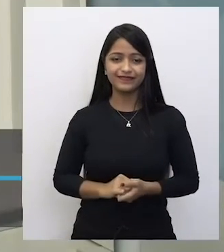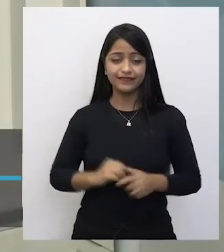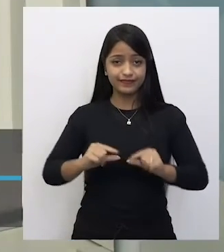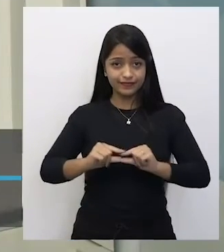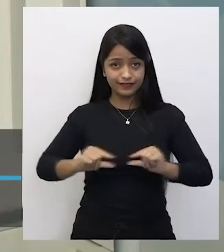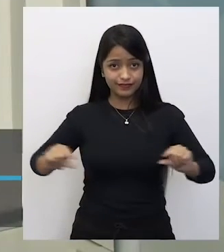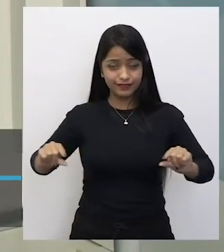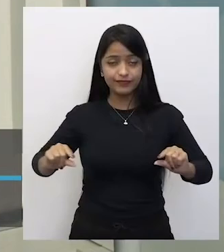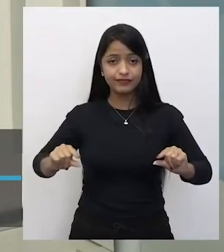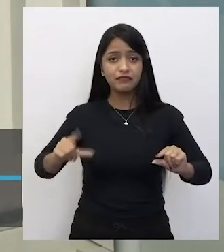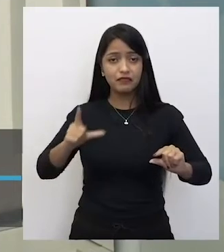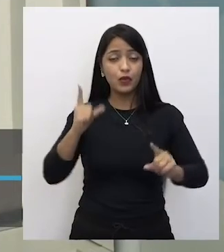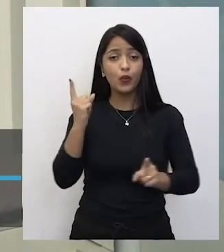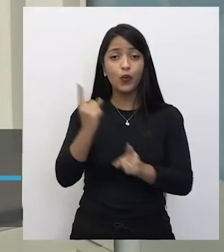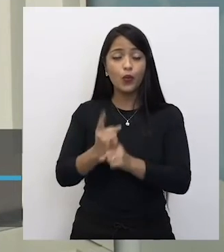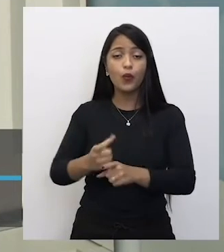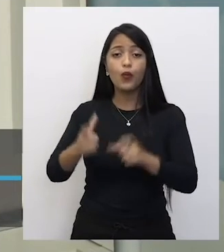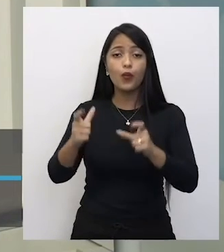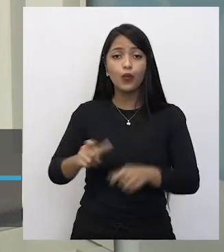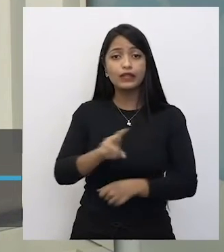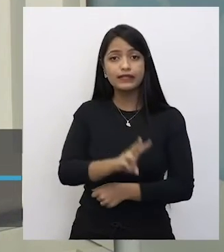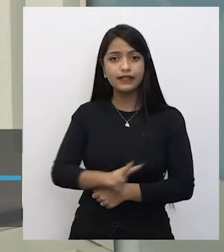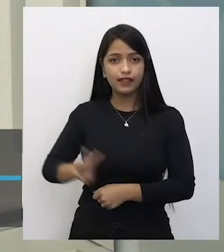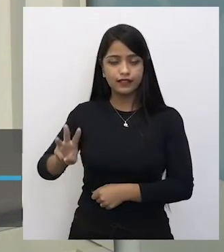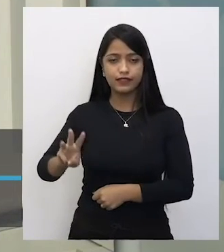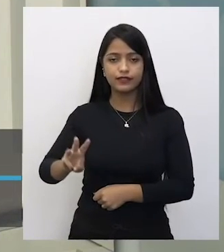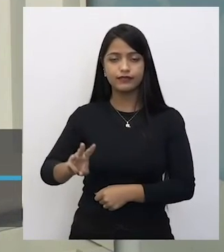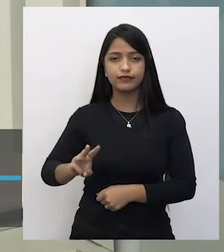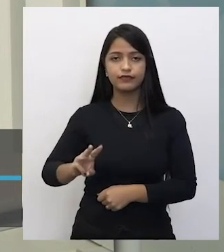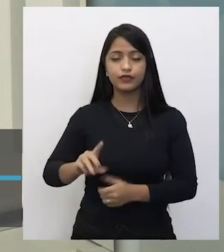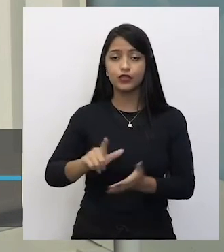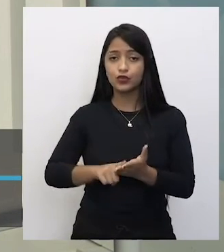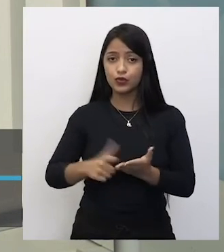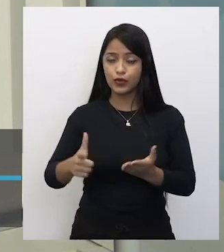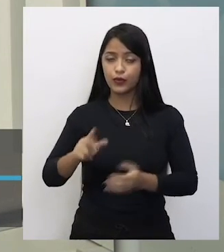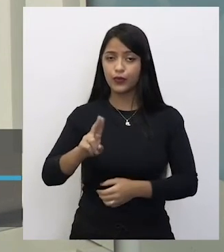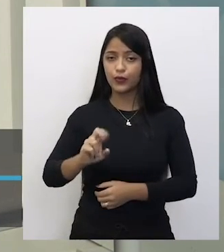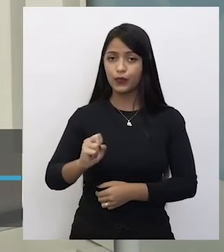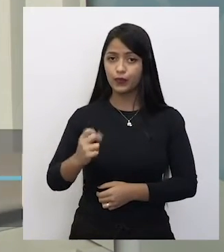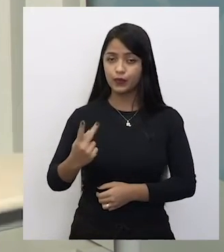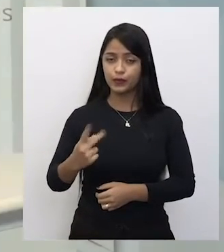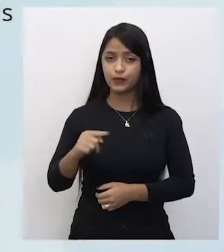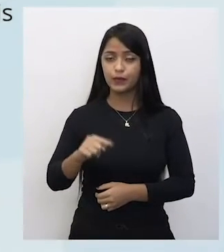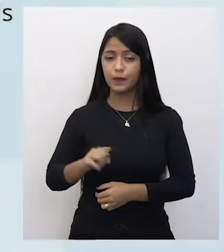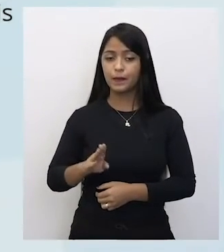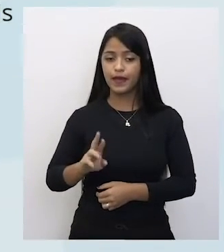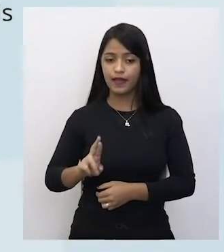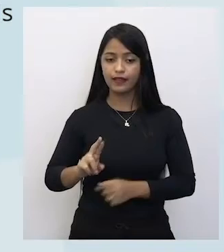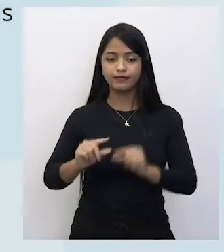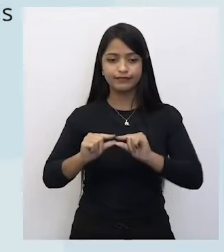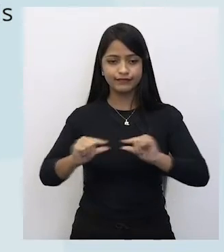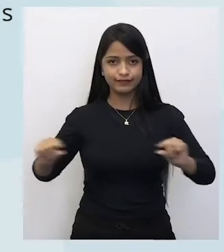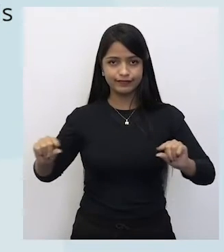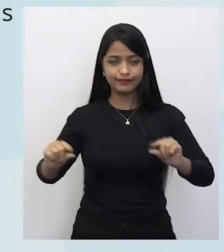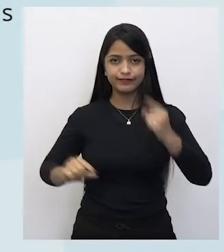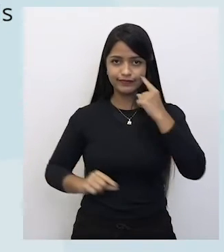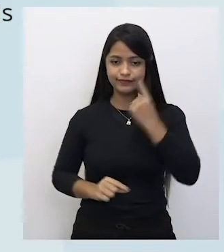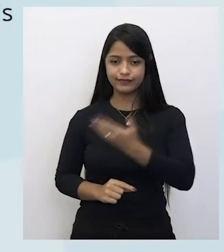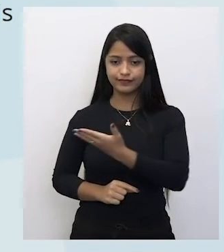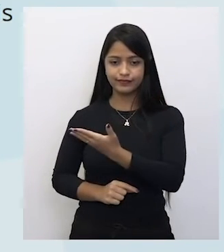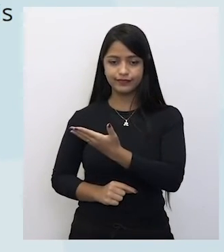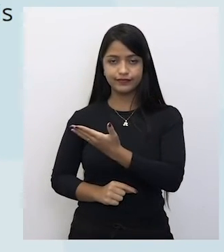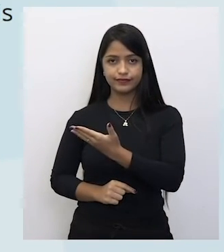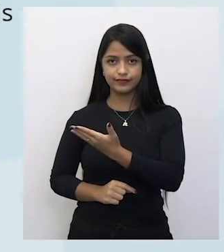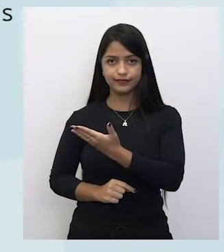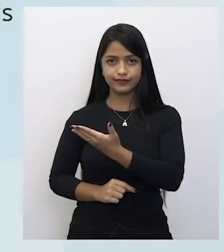Disponível em HTTPS, jornal USP, BR, ciências, poluição, pode influenciar a